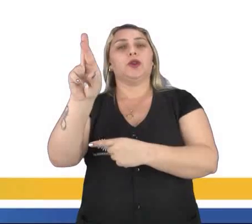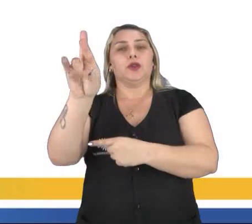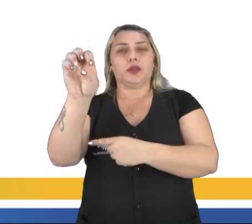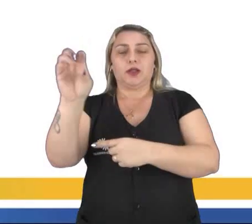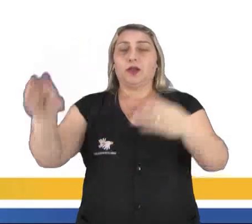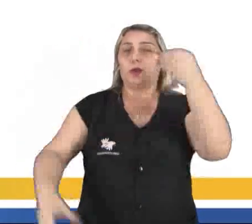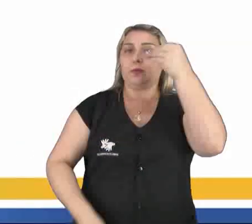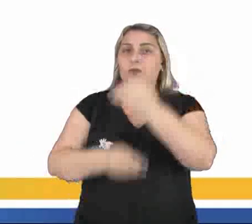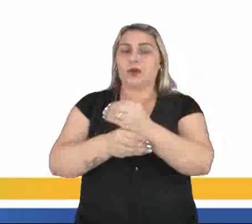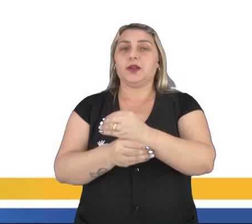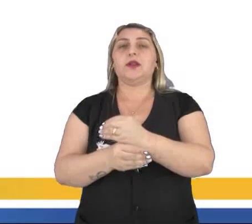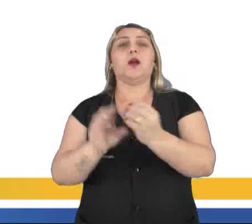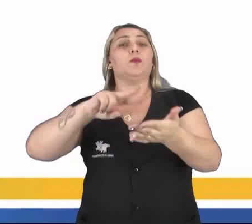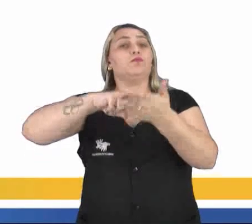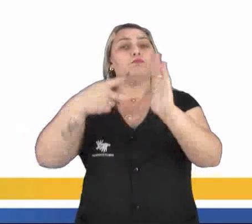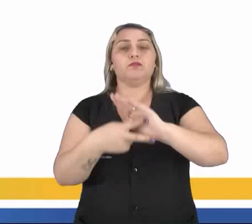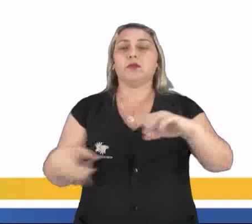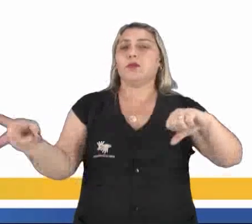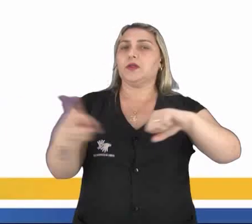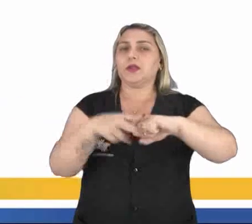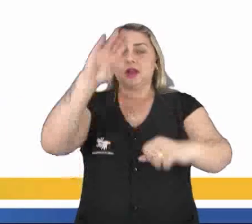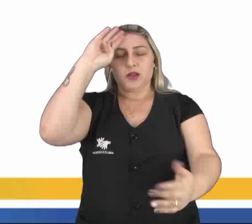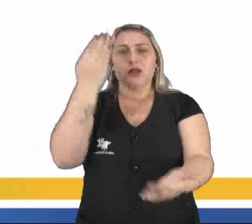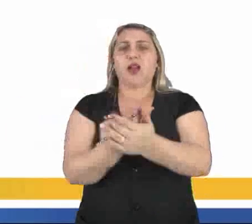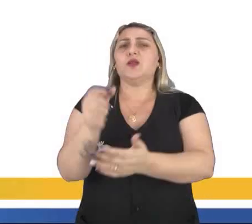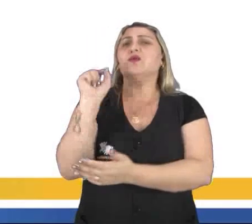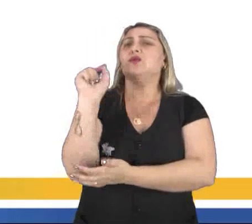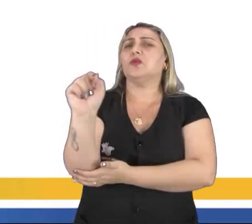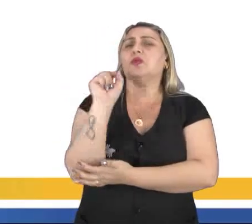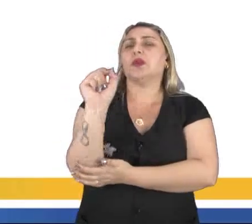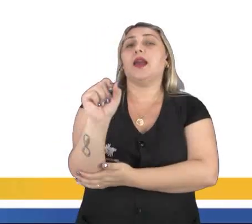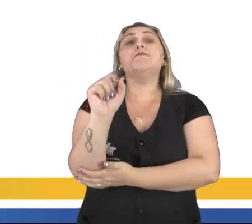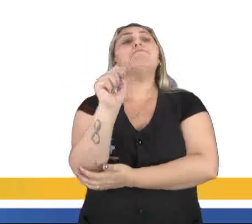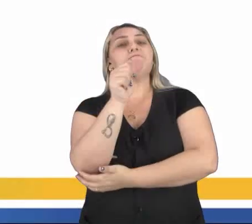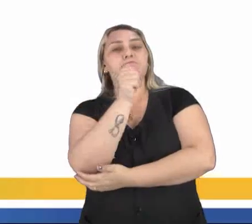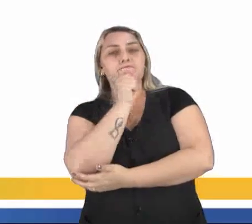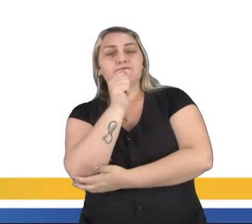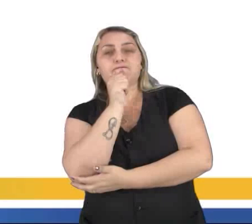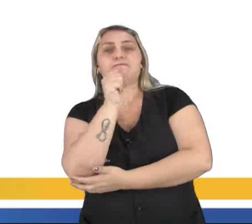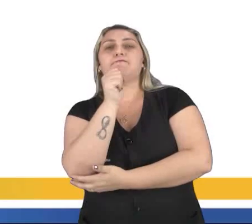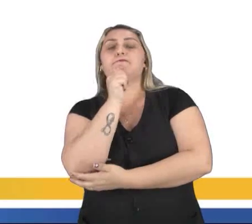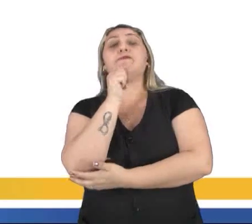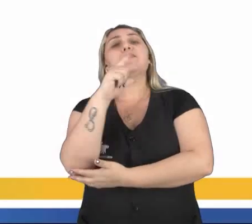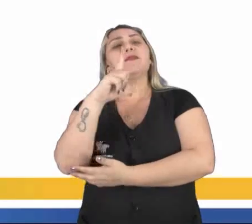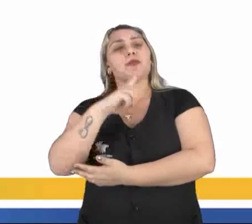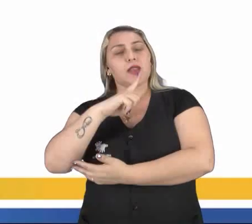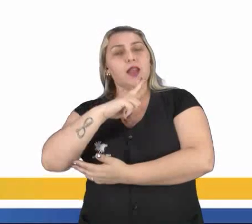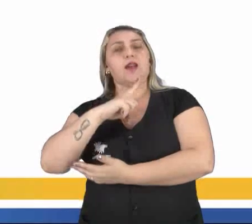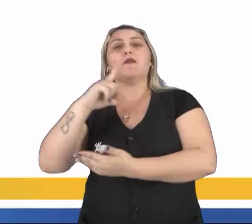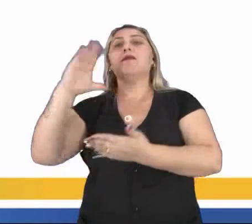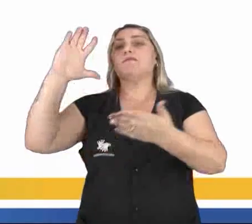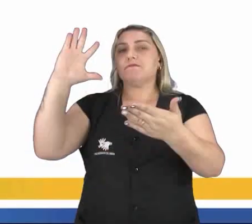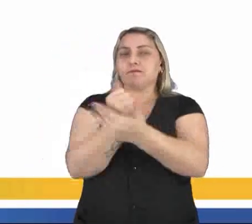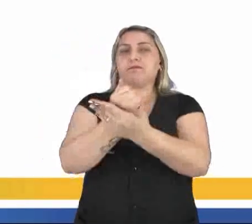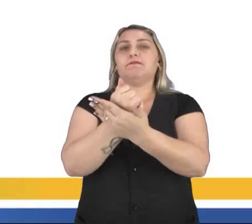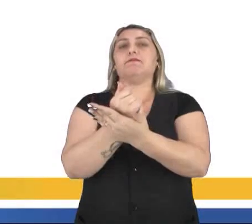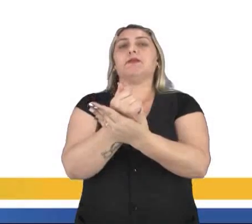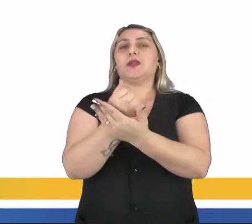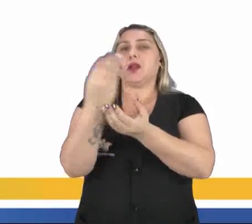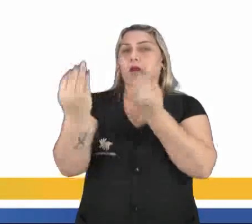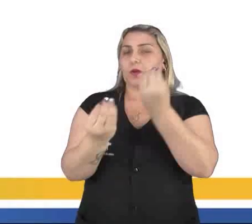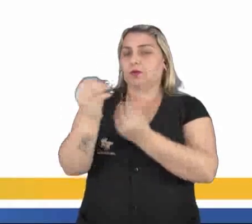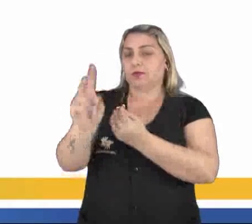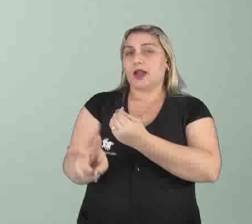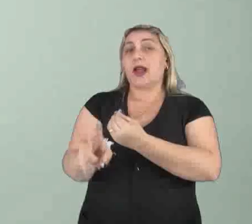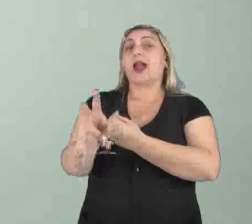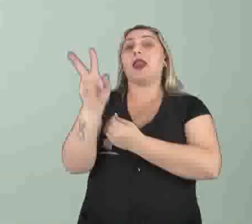complementar o sentido do verbo. Acreditava em quê? Que ainda houve meios de salvá-lo. Tá? Lembrando